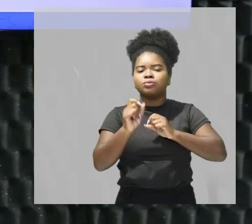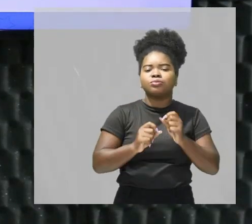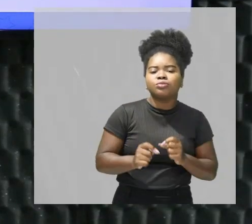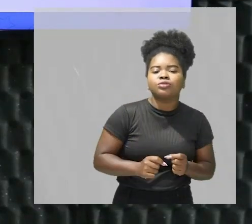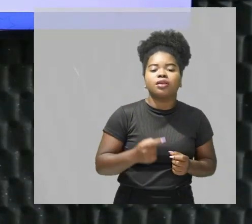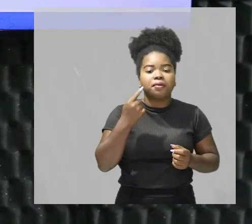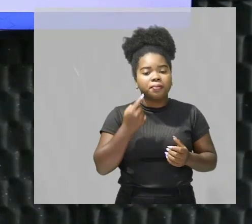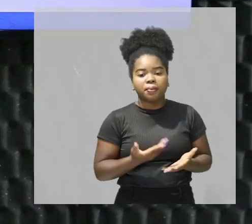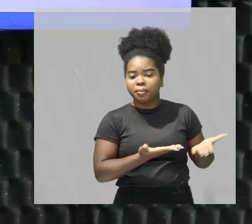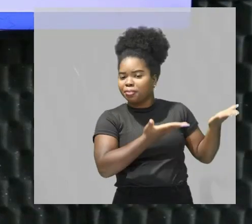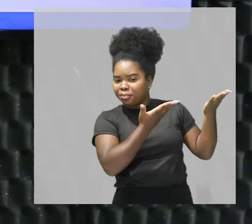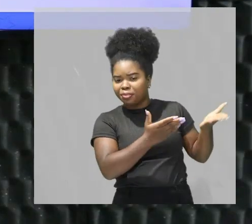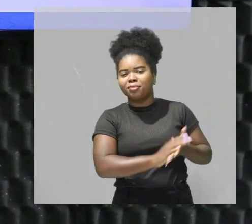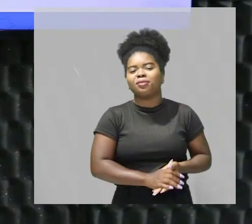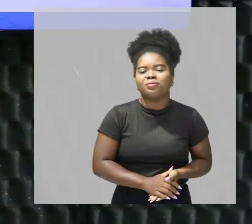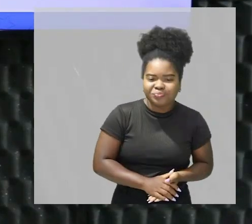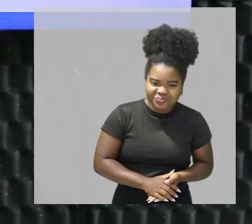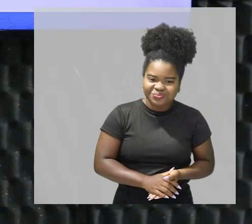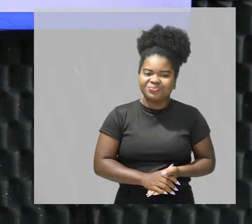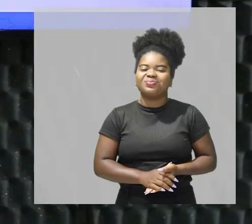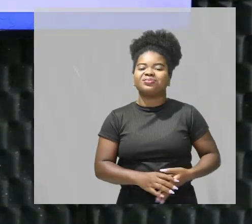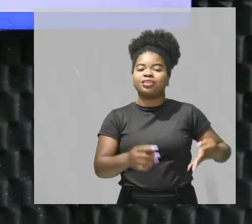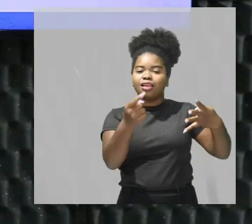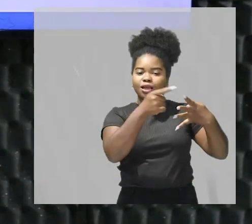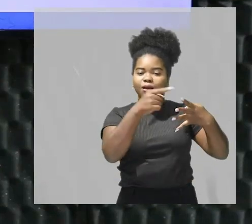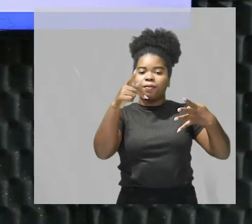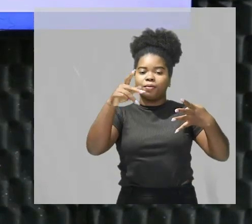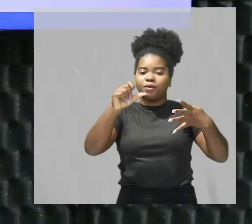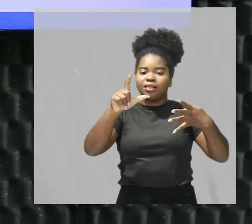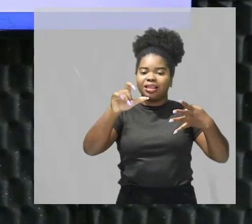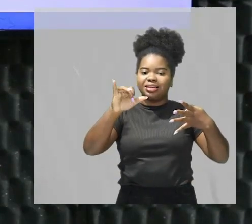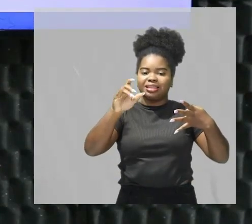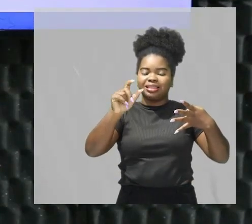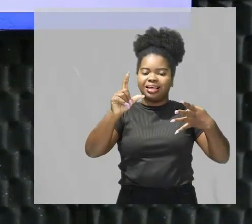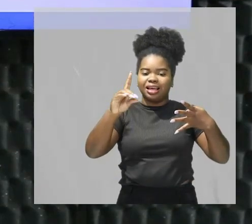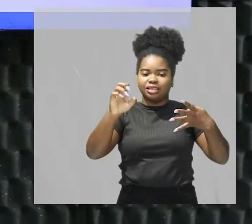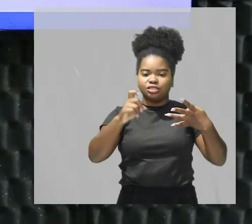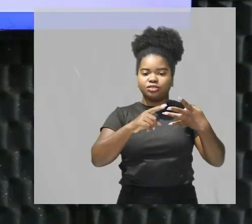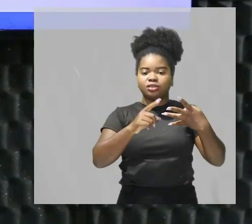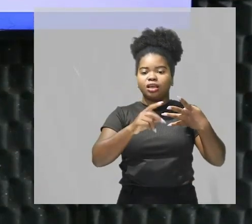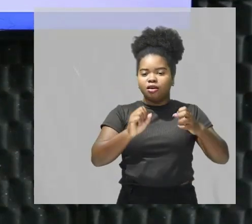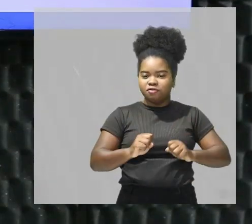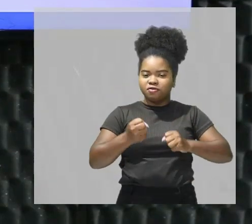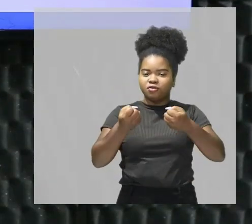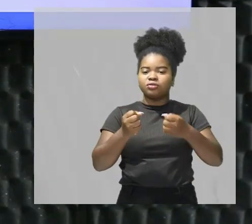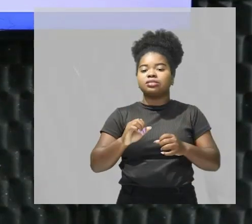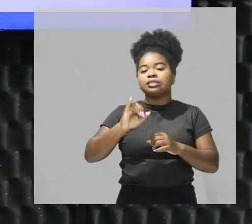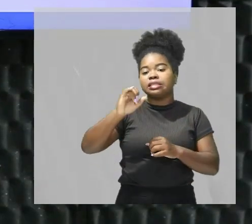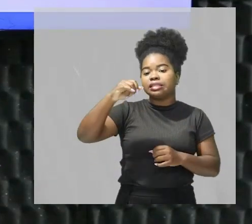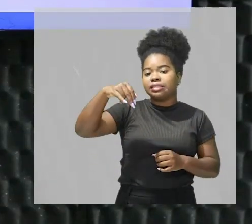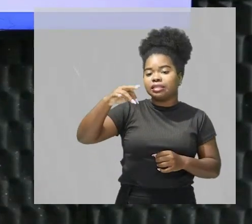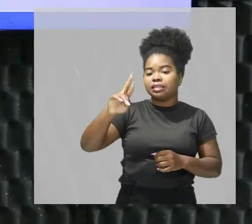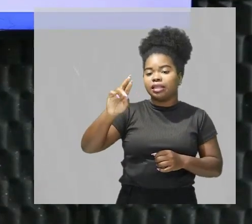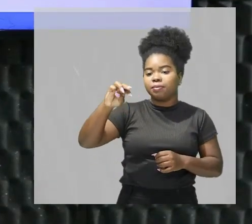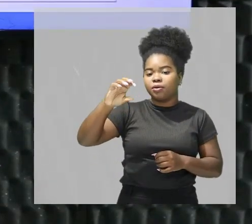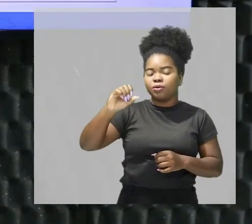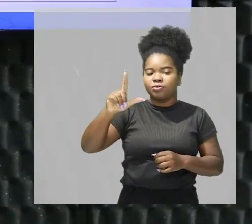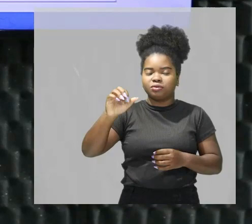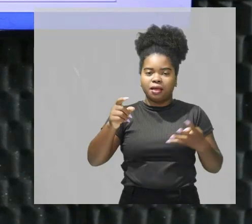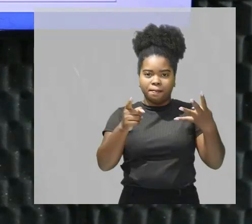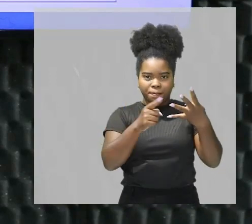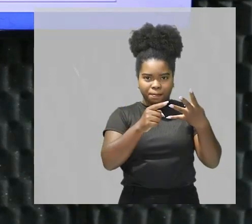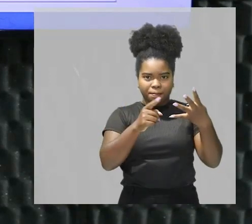químicas e também as ligações intermoleculares. Beleza? Então, foco, vamos começar, turminha.